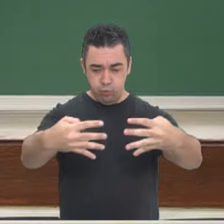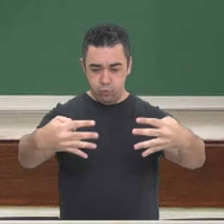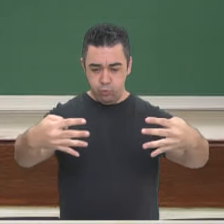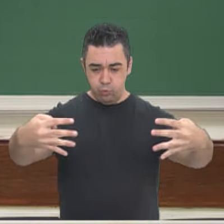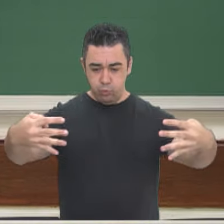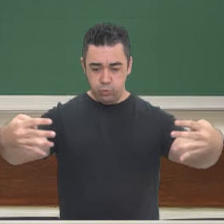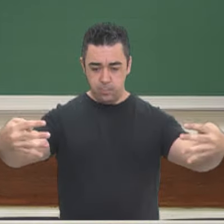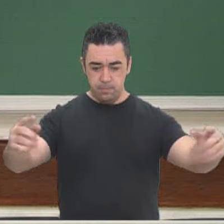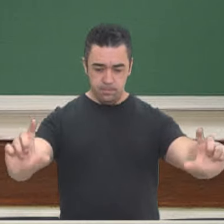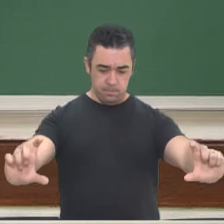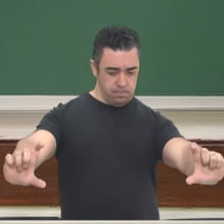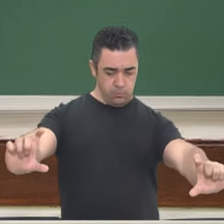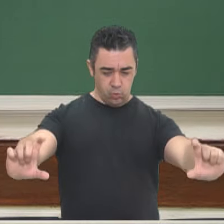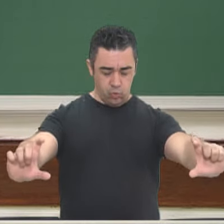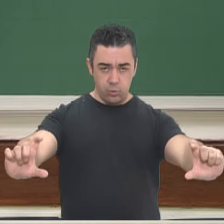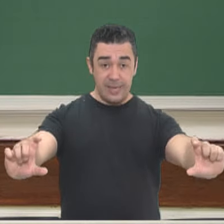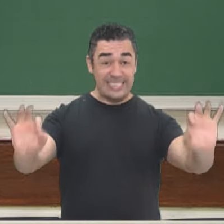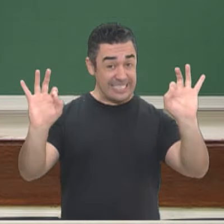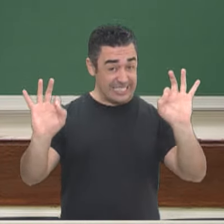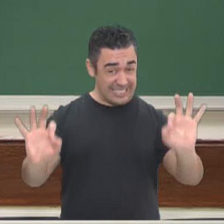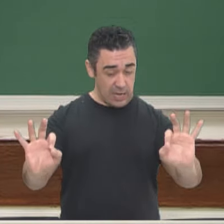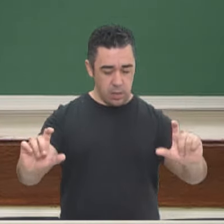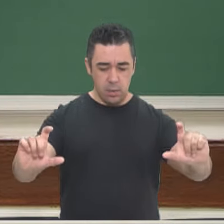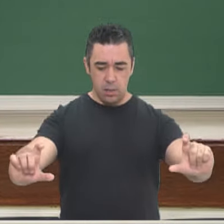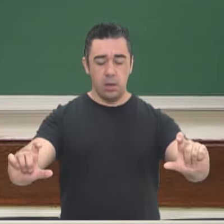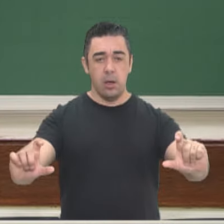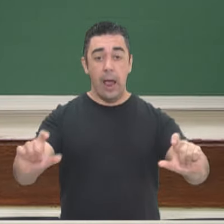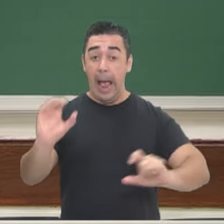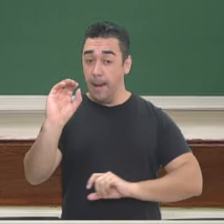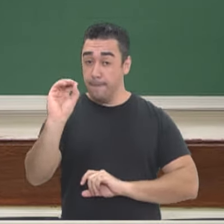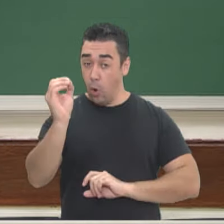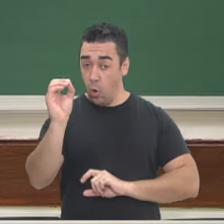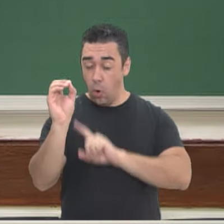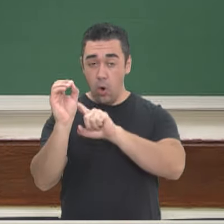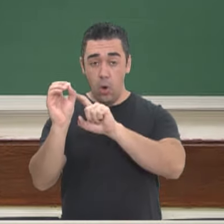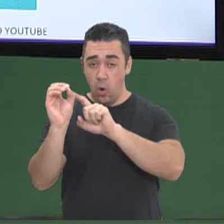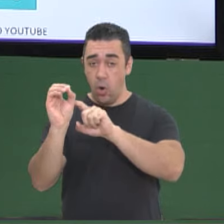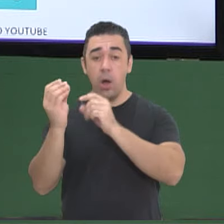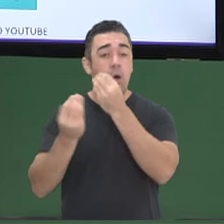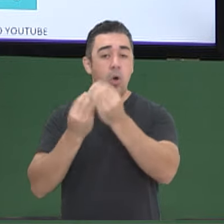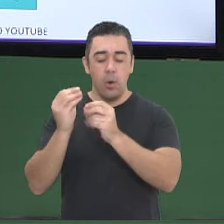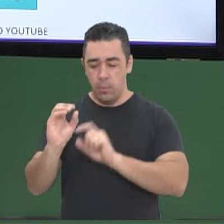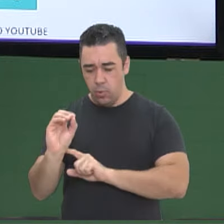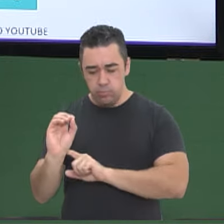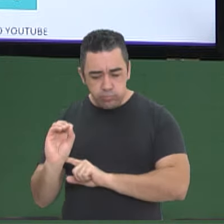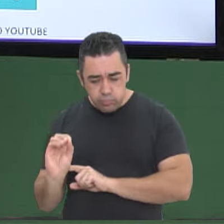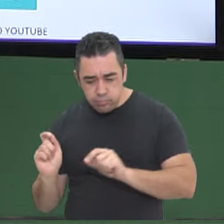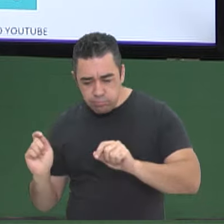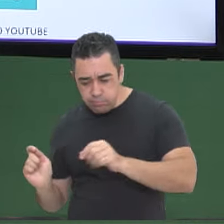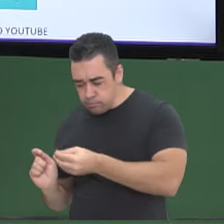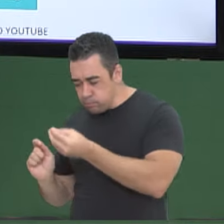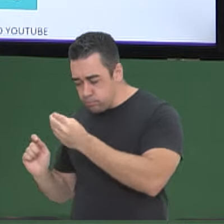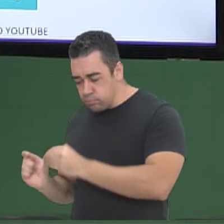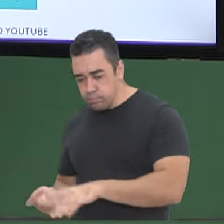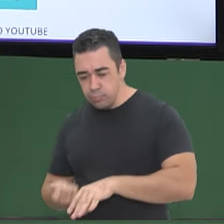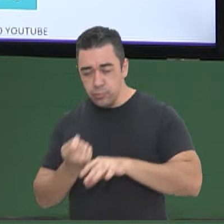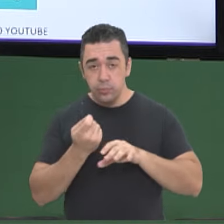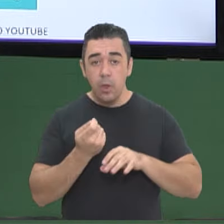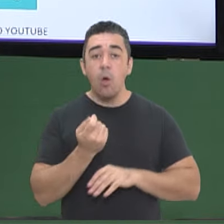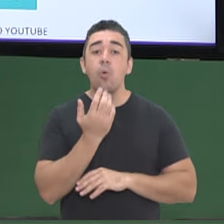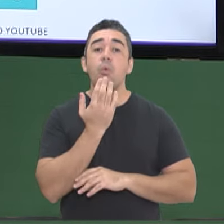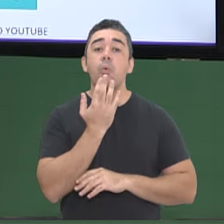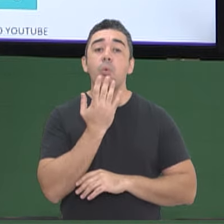numa certa altura, tá? A bola é feita de material sintético, aqui está explicando direitinho, tem duas